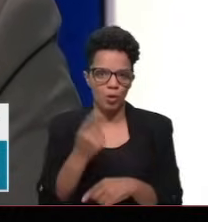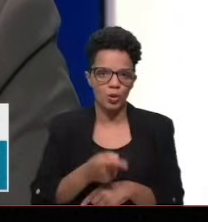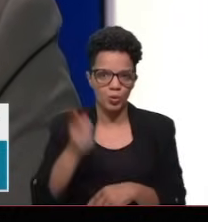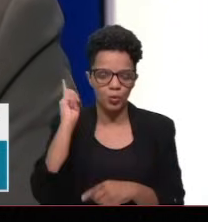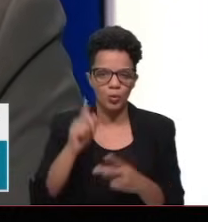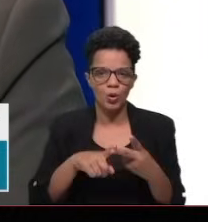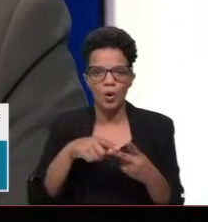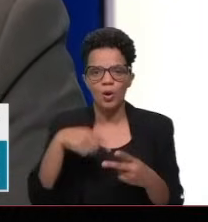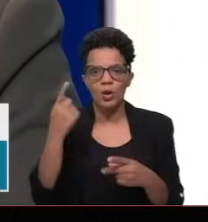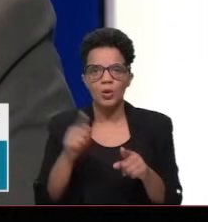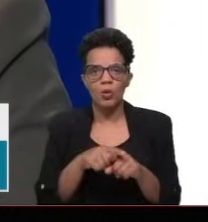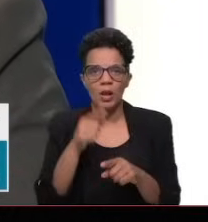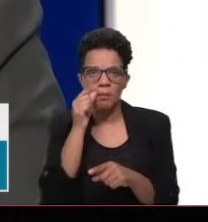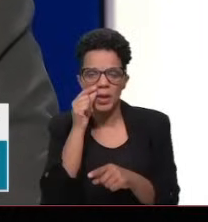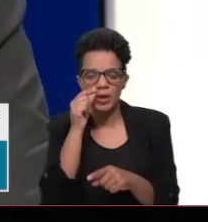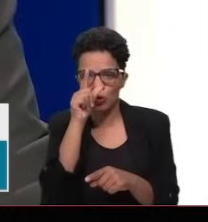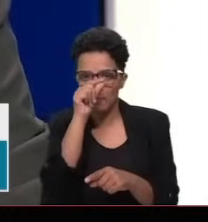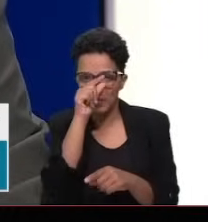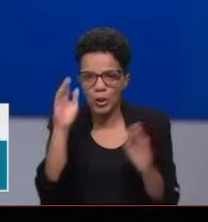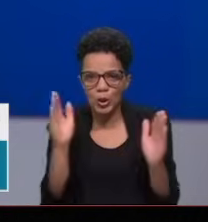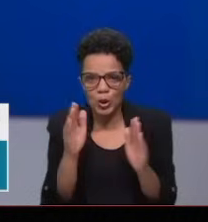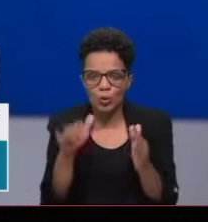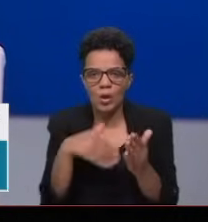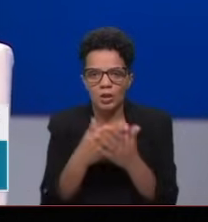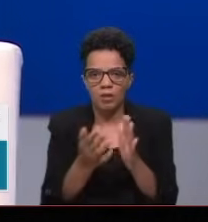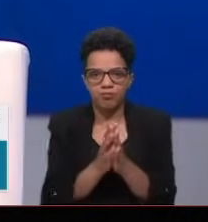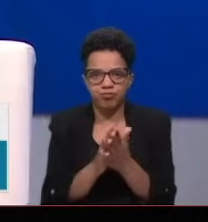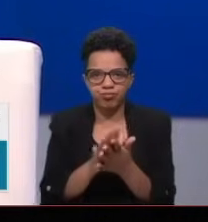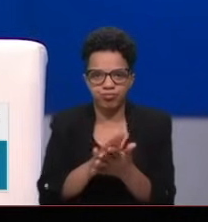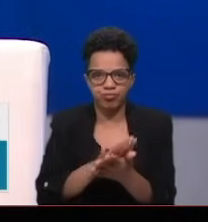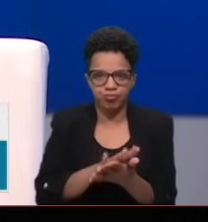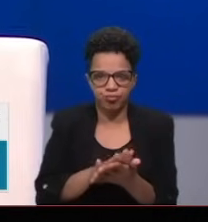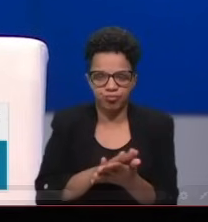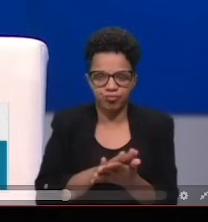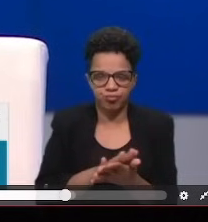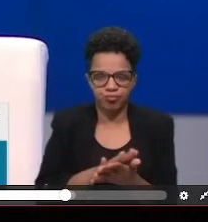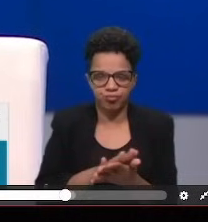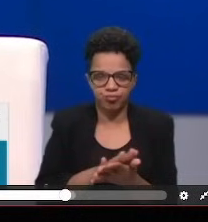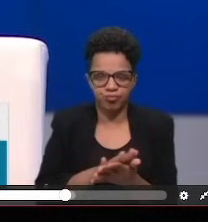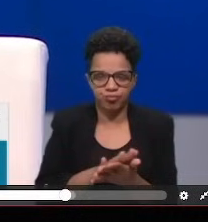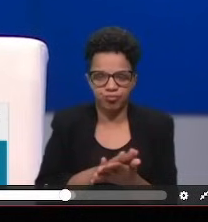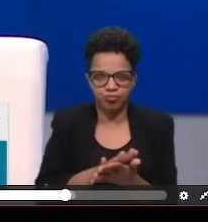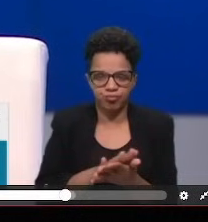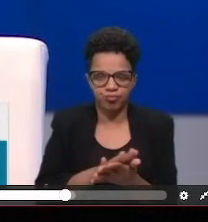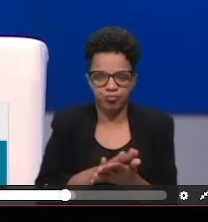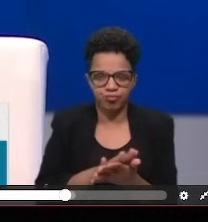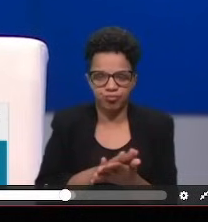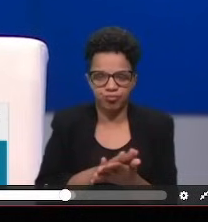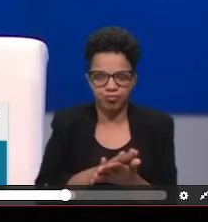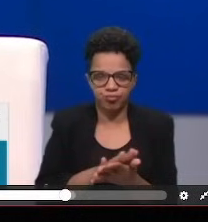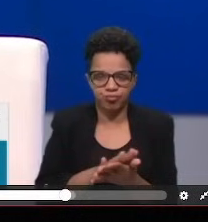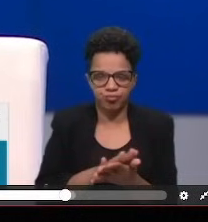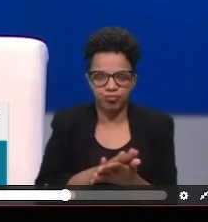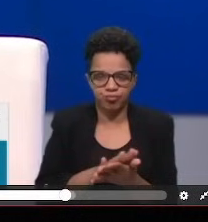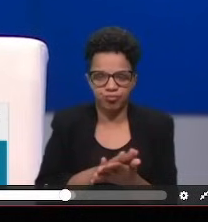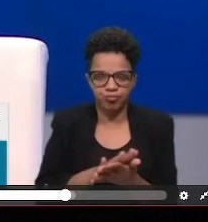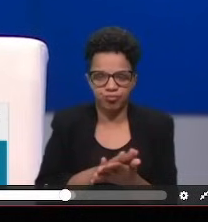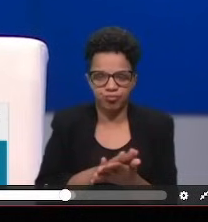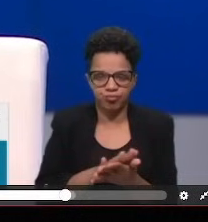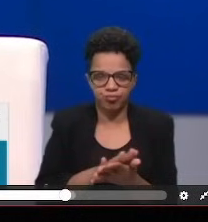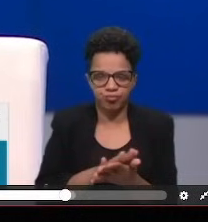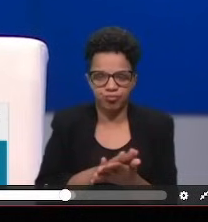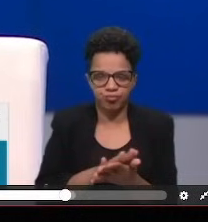pintos mais muito bem e agora tenho mesmo que avançar estamos a 5 minutos para vossa orientação vai jornalista a cortar a